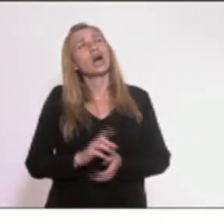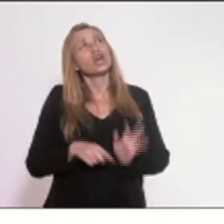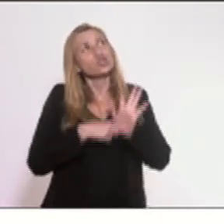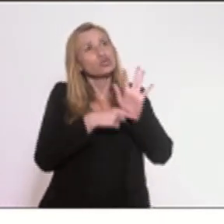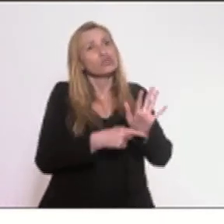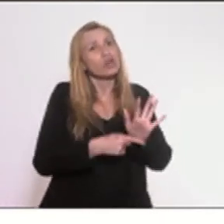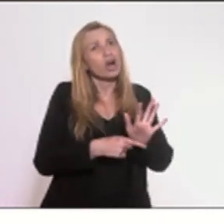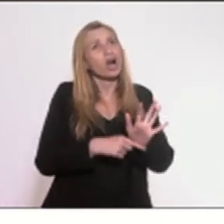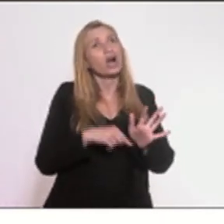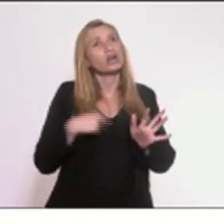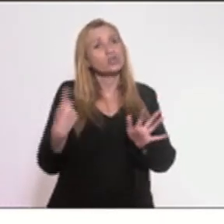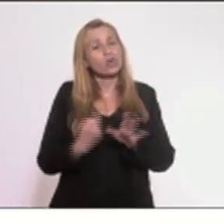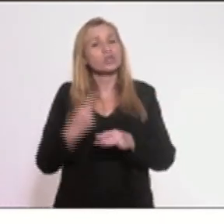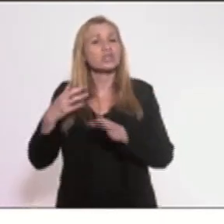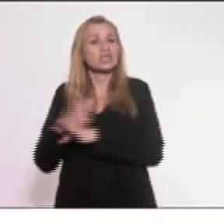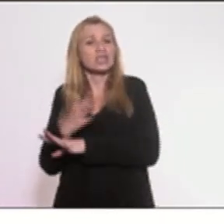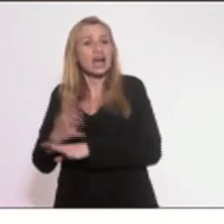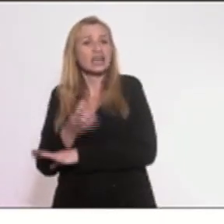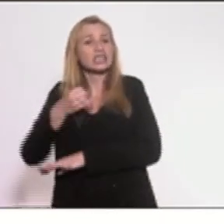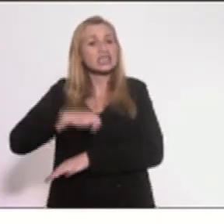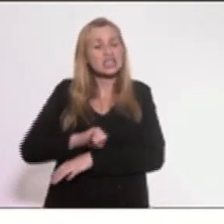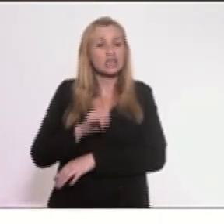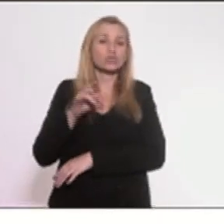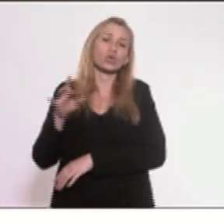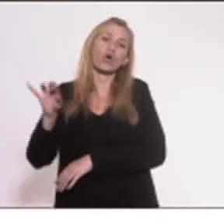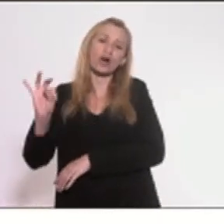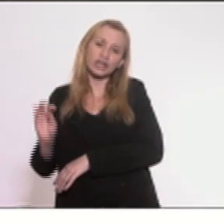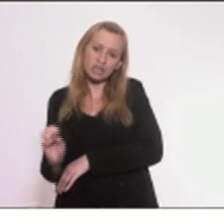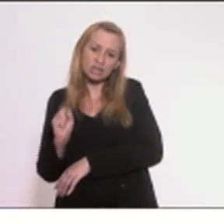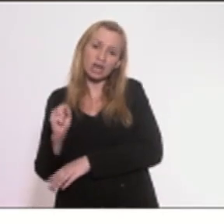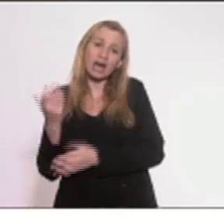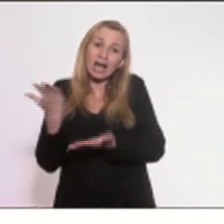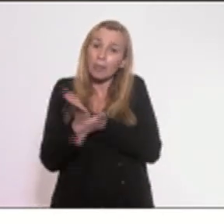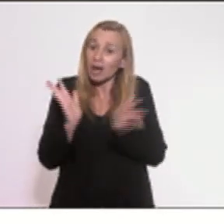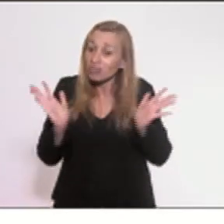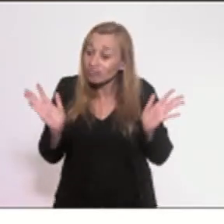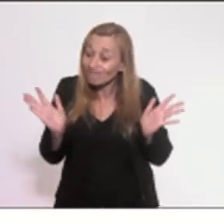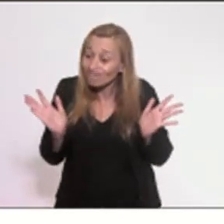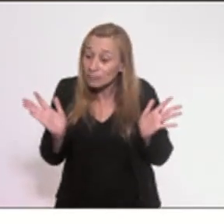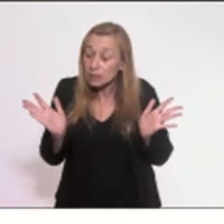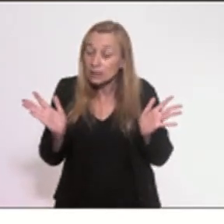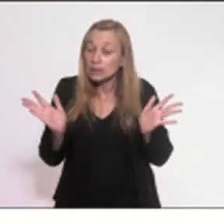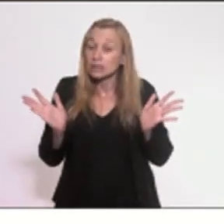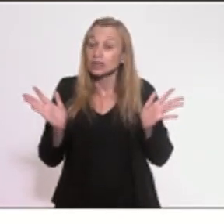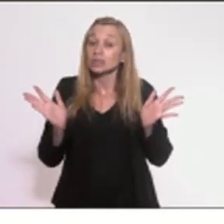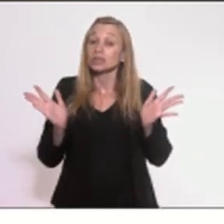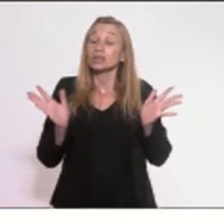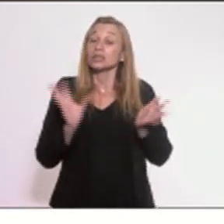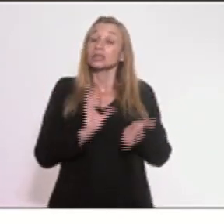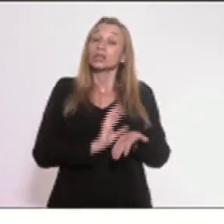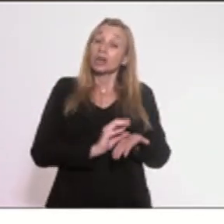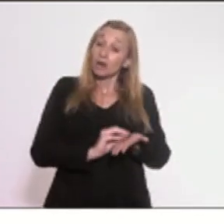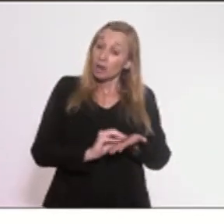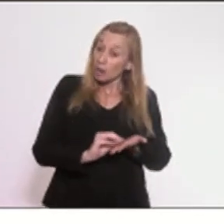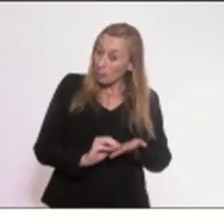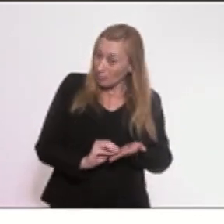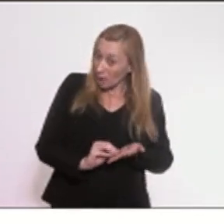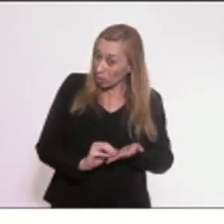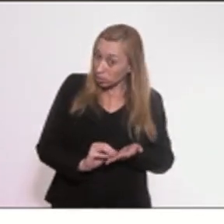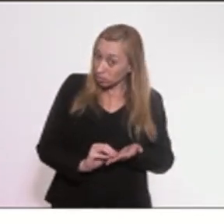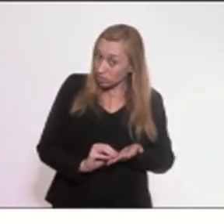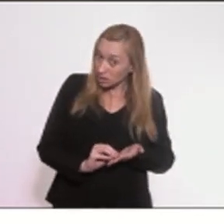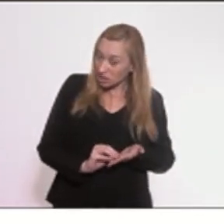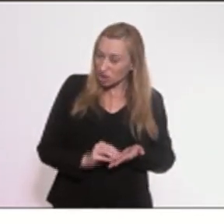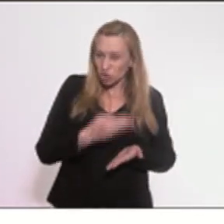a nossa região se os royalties acabarem. E isso é uma pauta que não é uma pauta